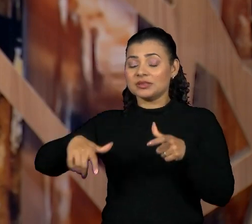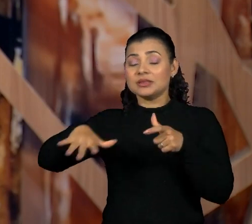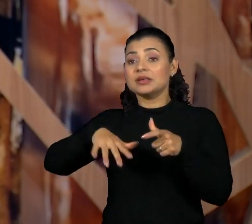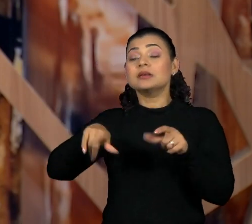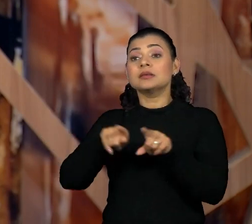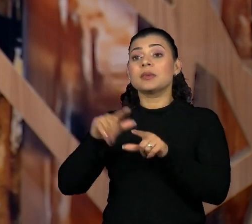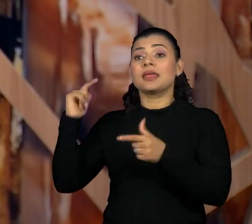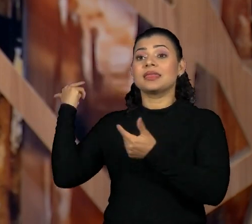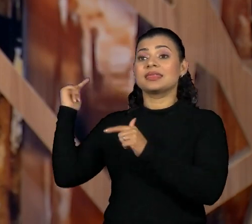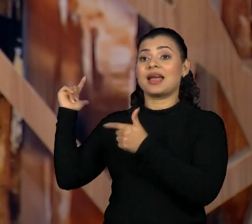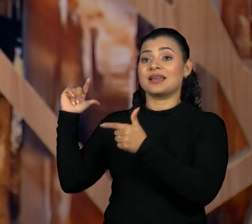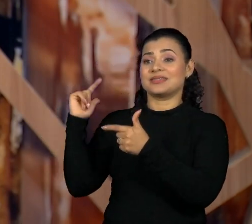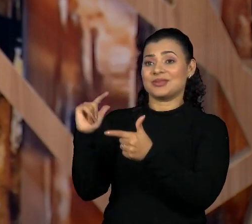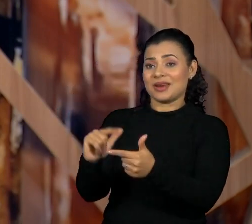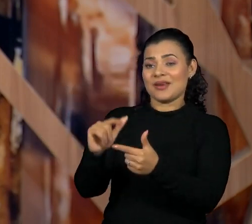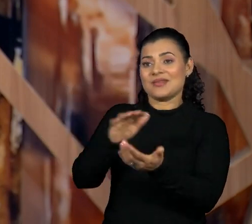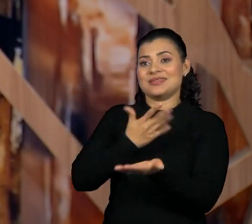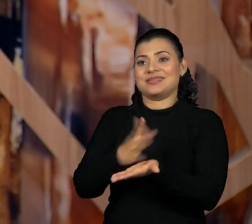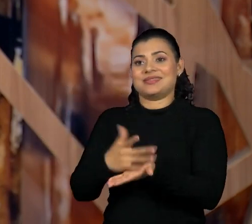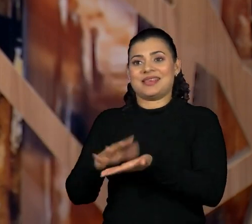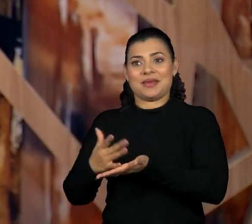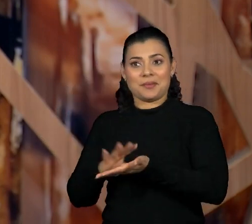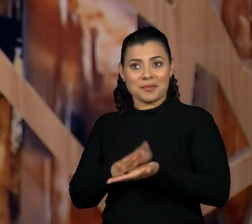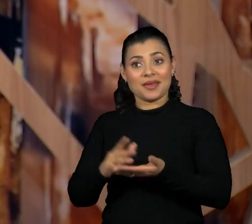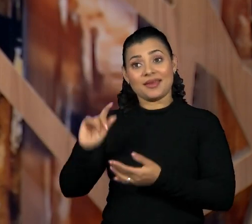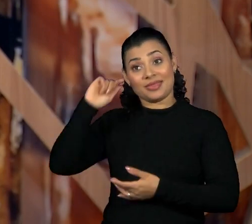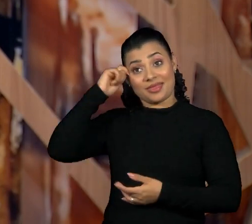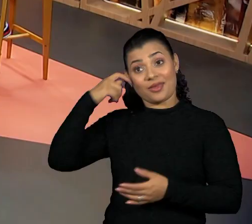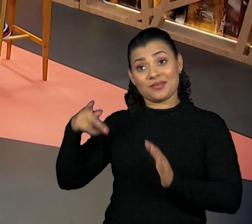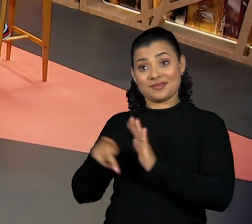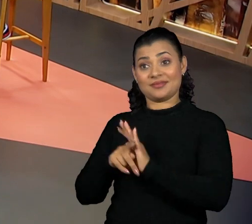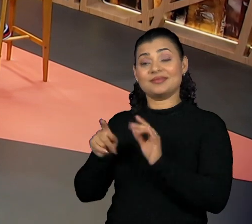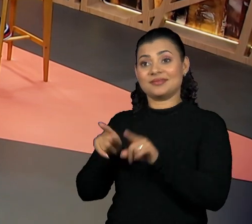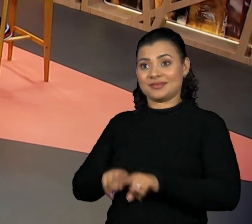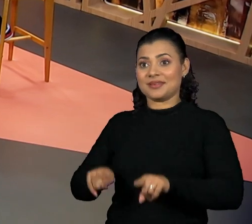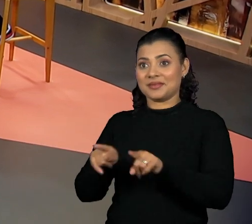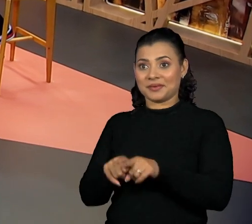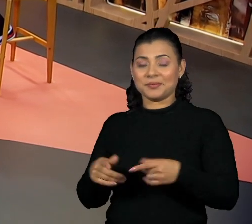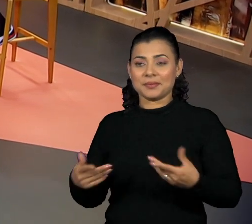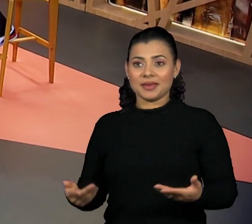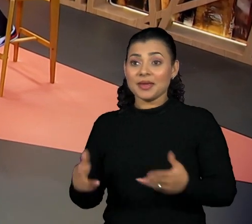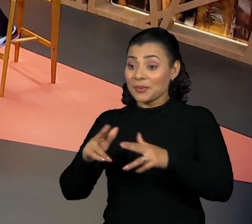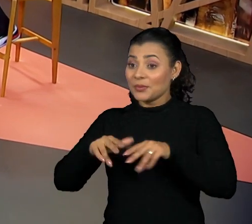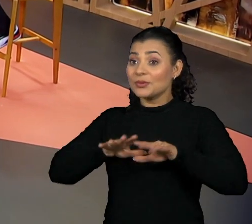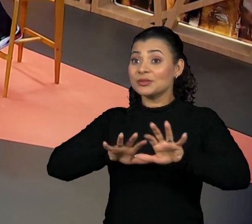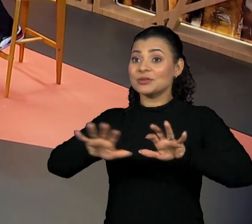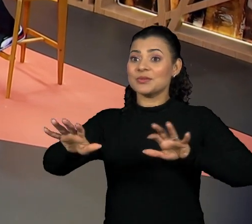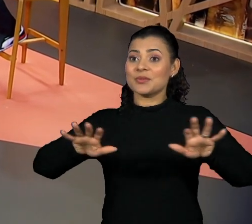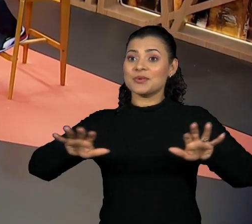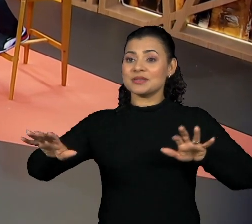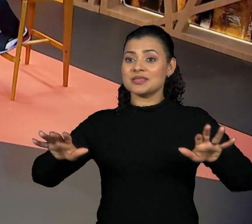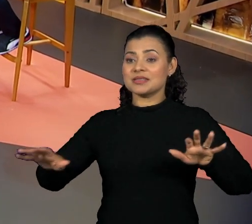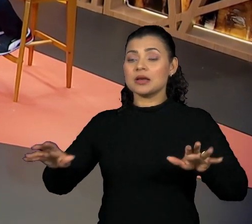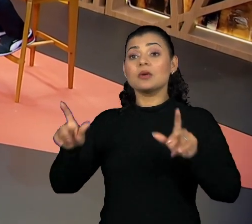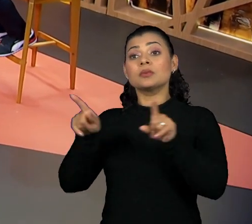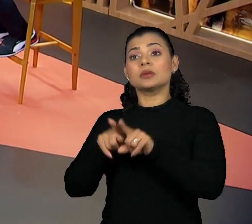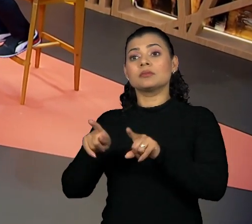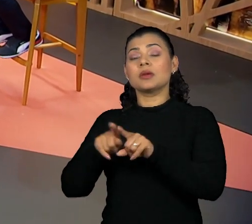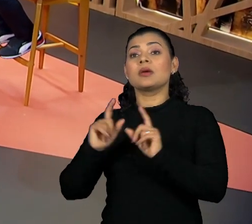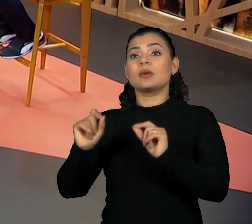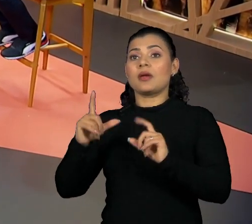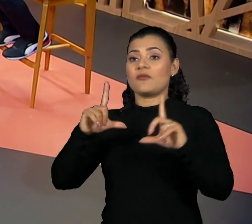reduto tradicional do samba e da negritude, não é? Então, essa exposição de um